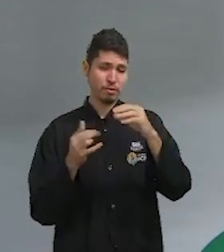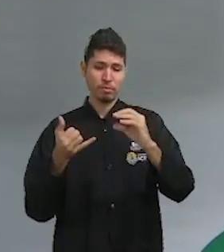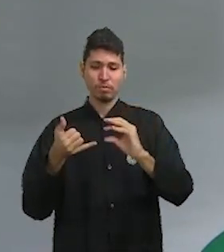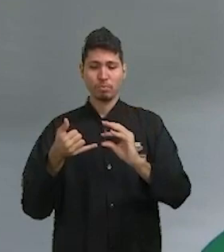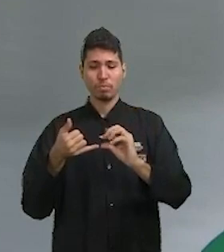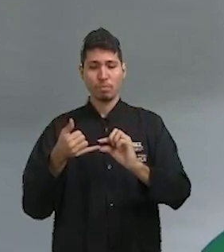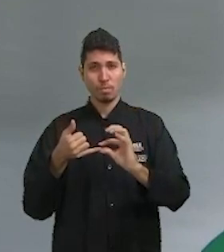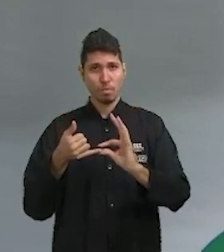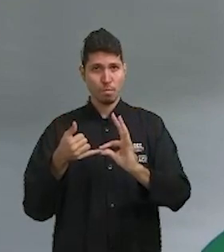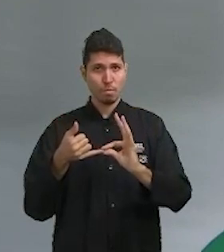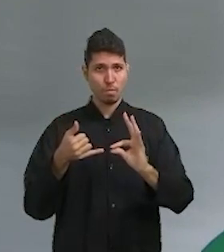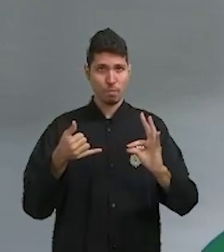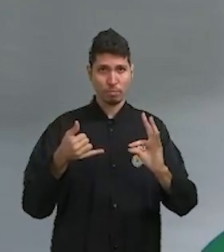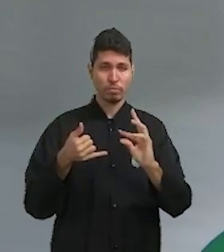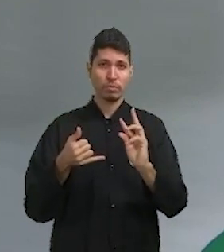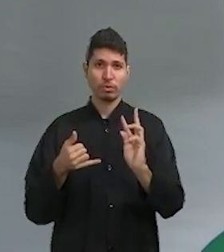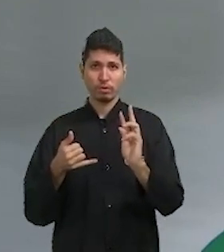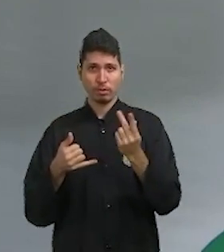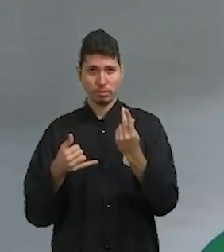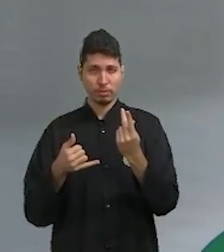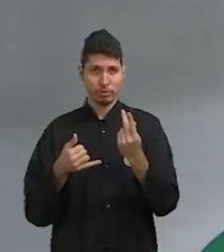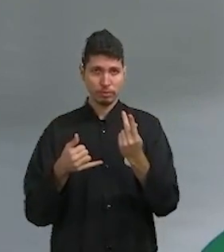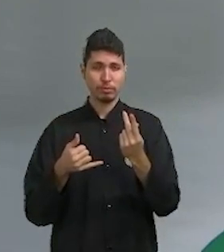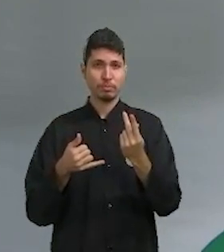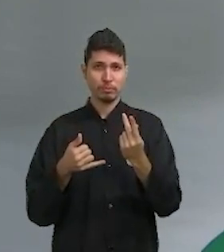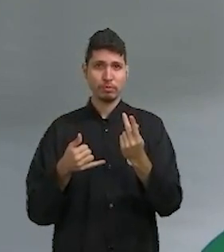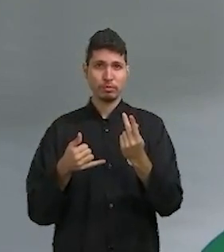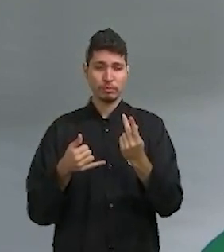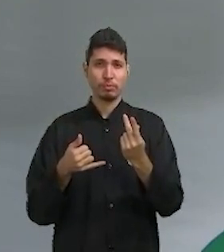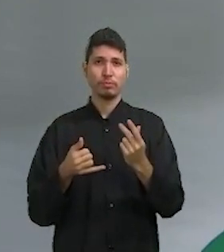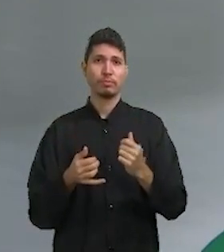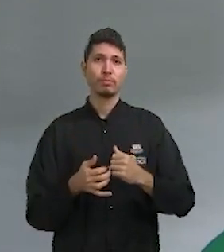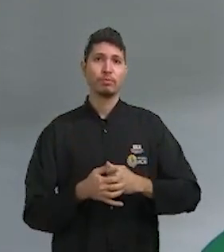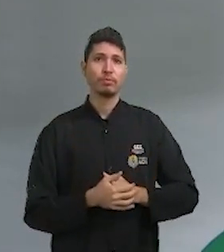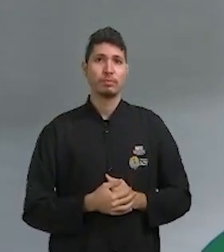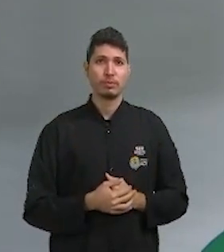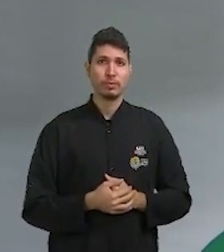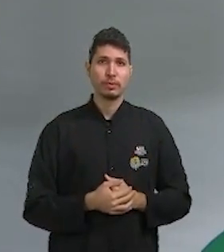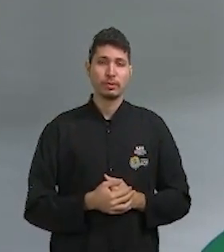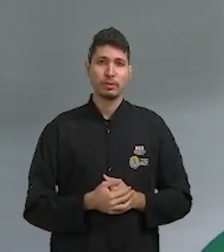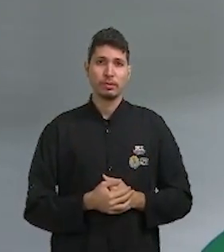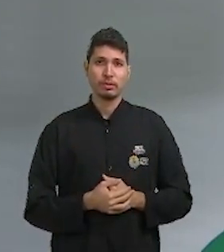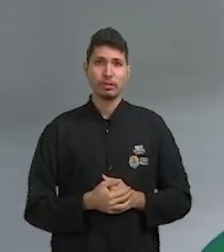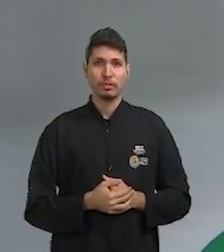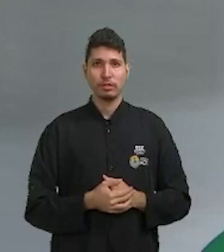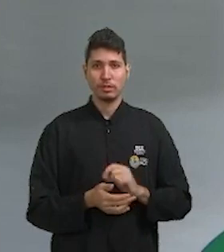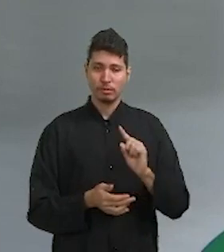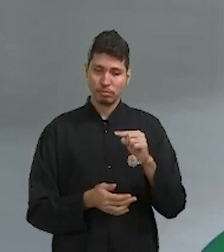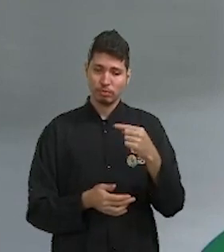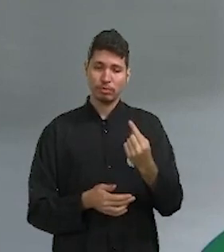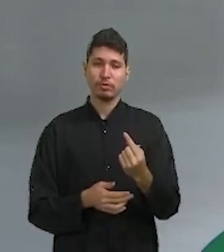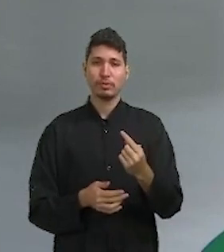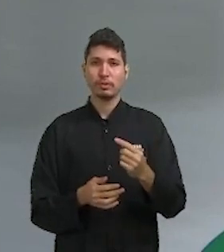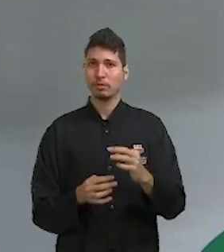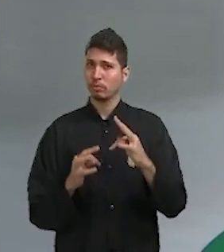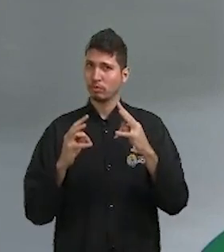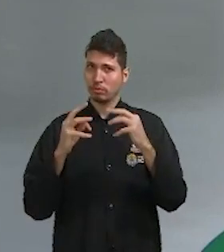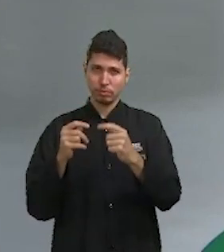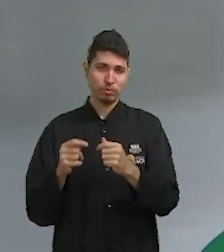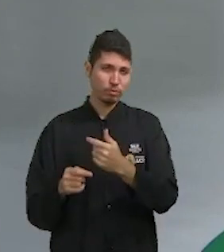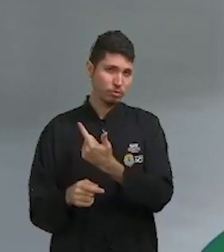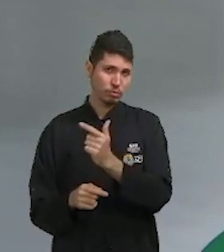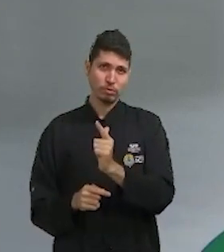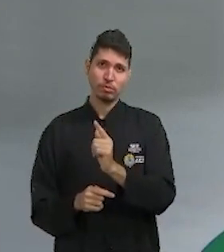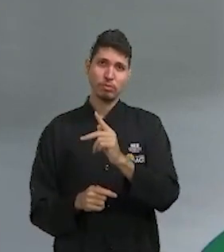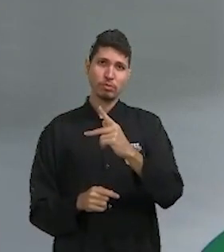de hidrogênio. Então, através desse eletrodo de hidrogênio, eu vou ter todos os outros potenciais dos